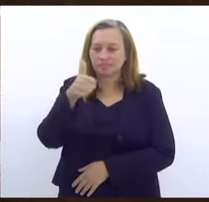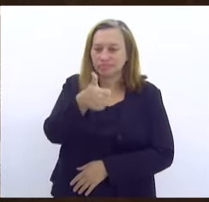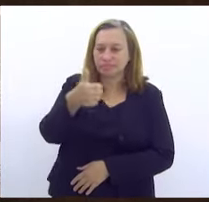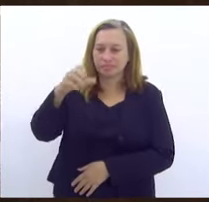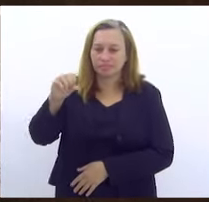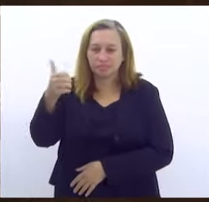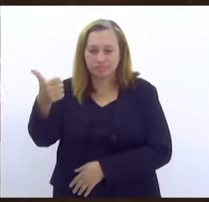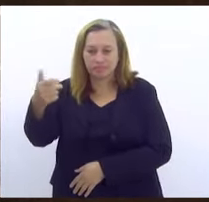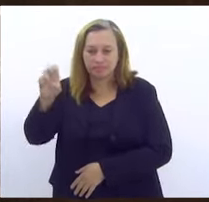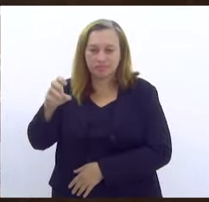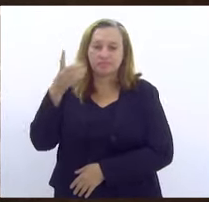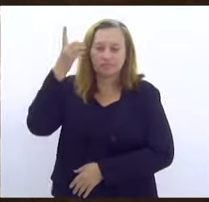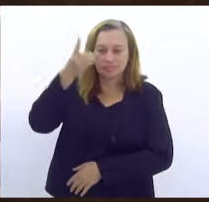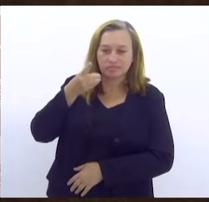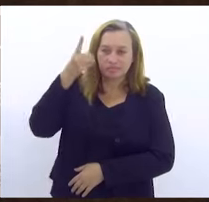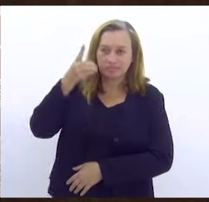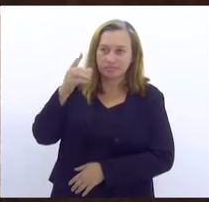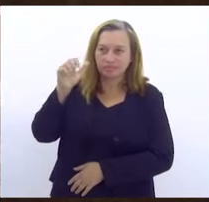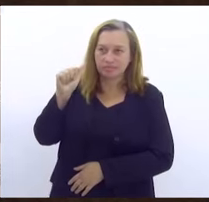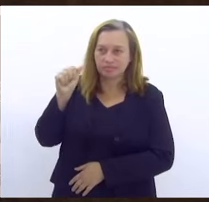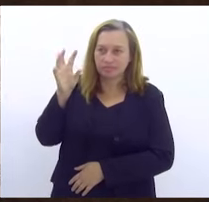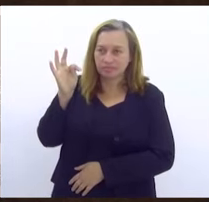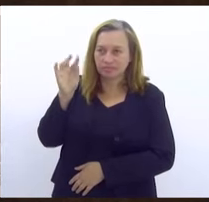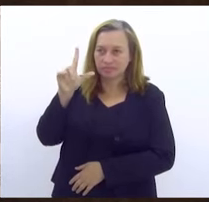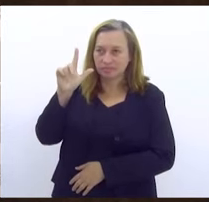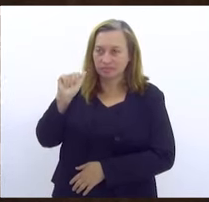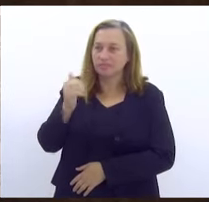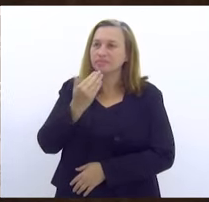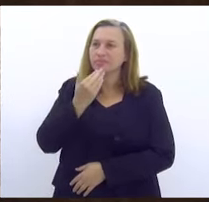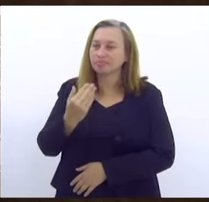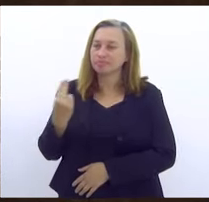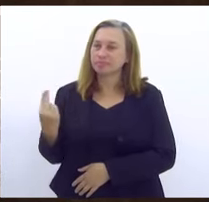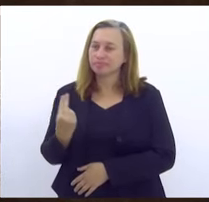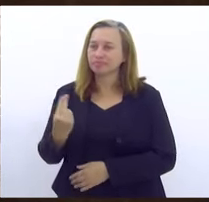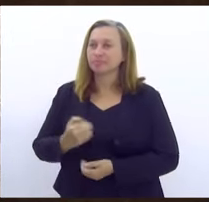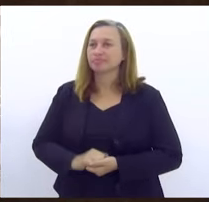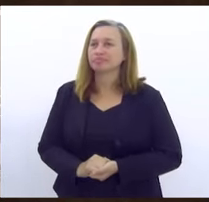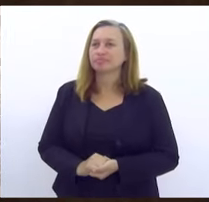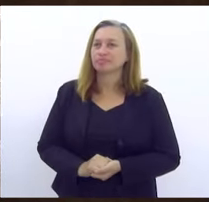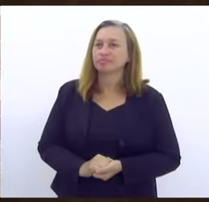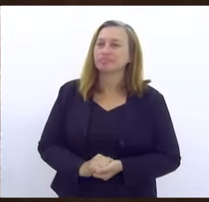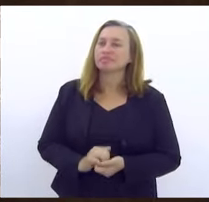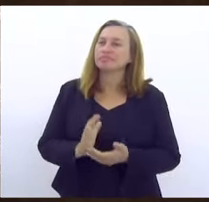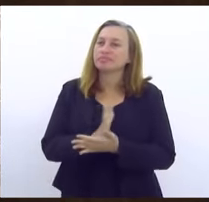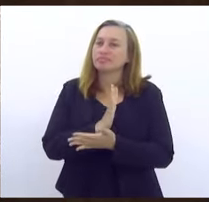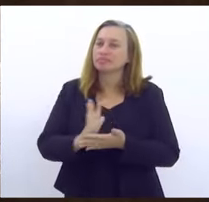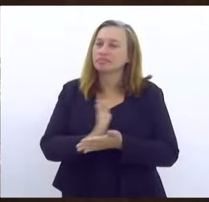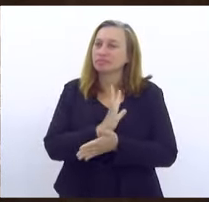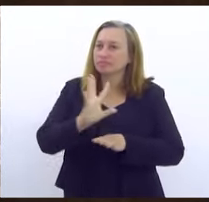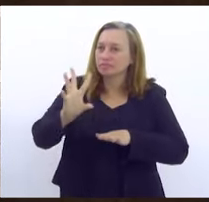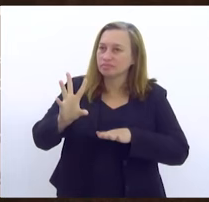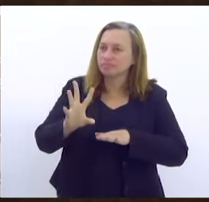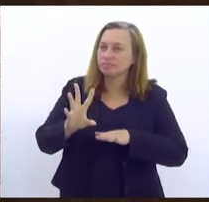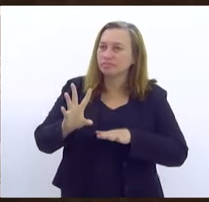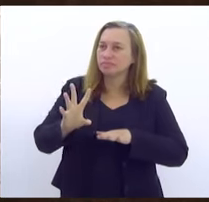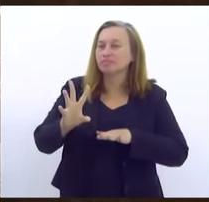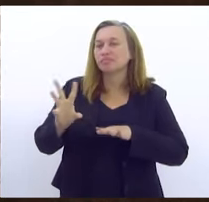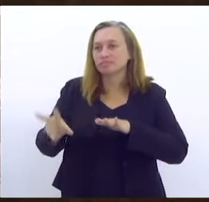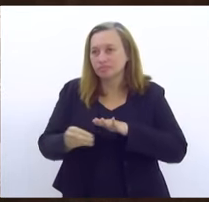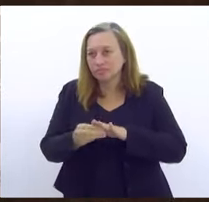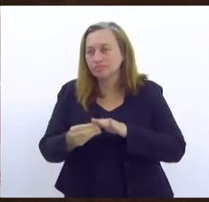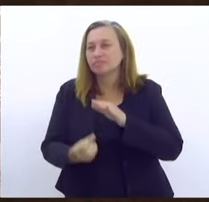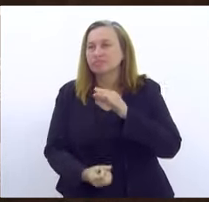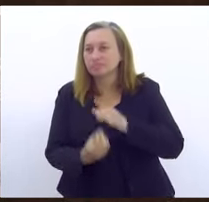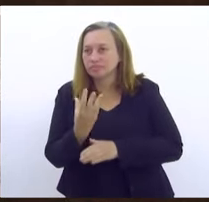385/2015 do deputado Átila Nunes e pedir a coautoria. A gente fez algumas emendas no sentido de melhorar a redação do